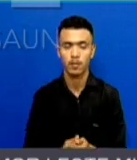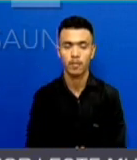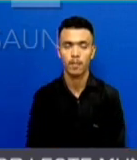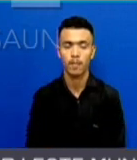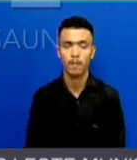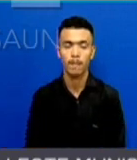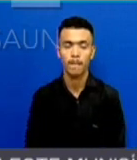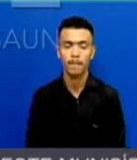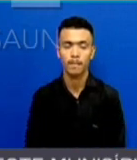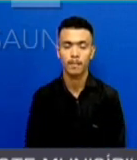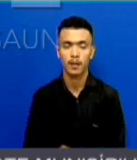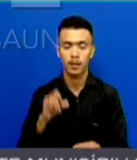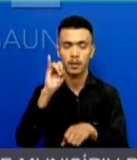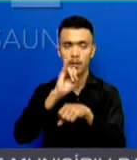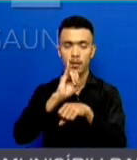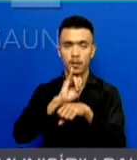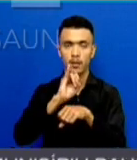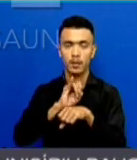igreja Nunenu